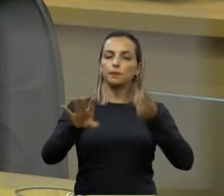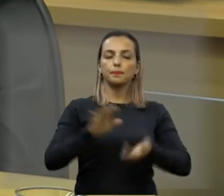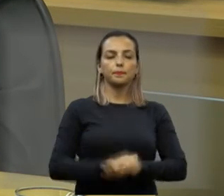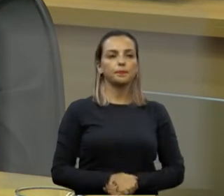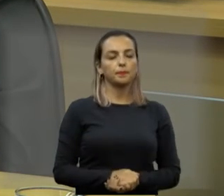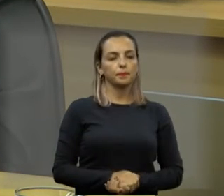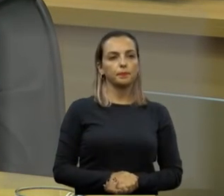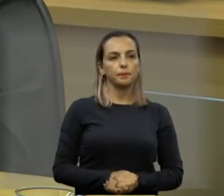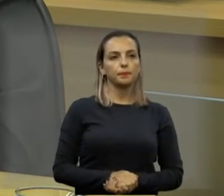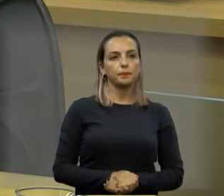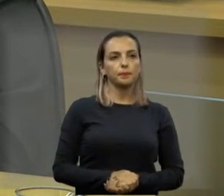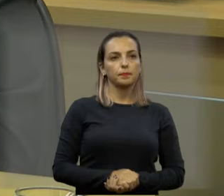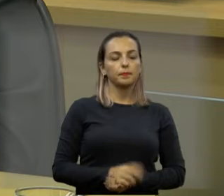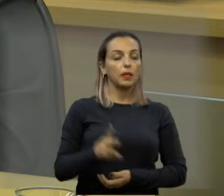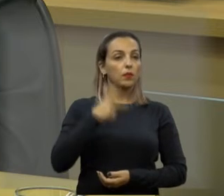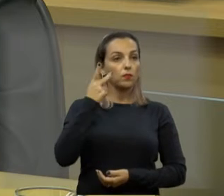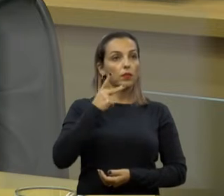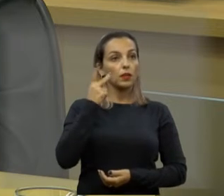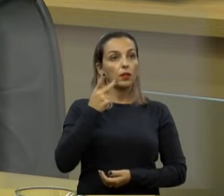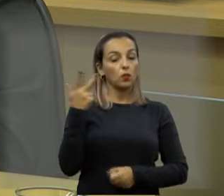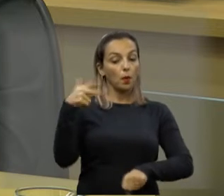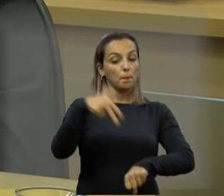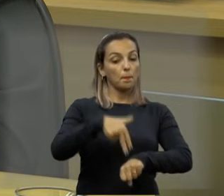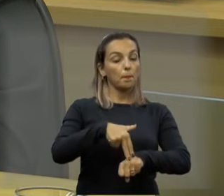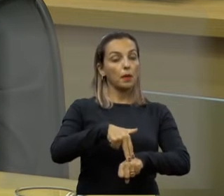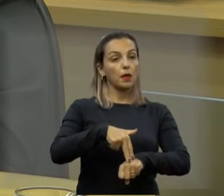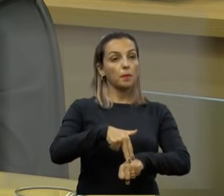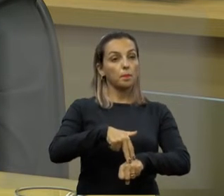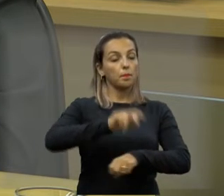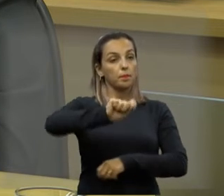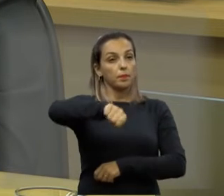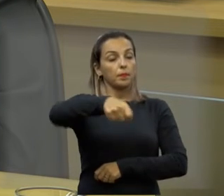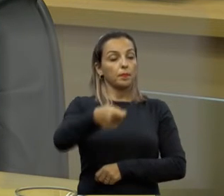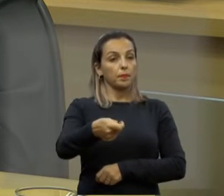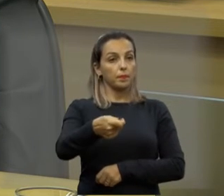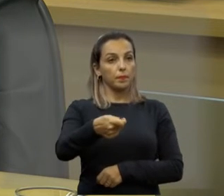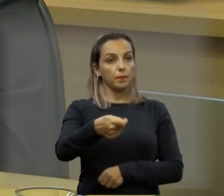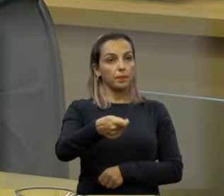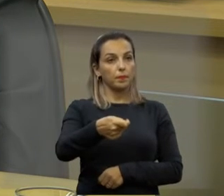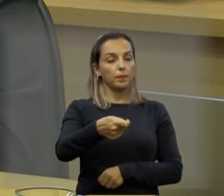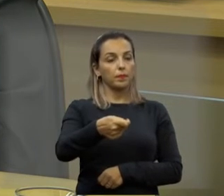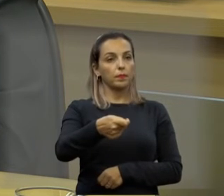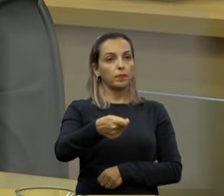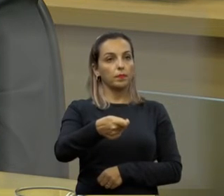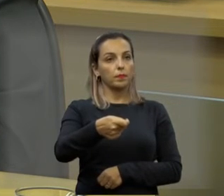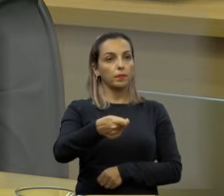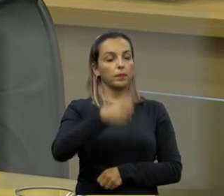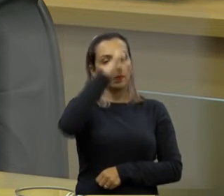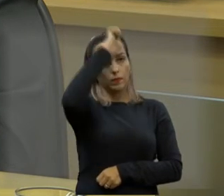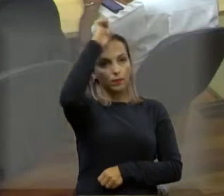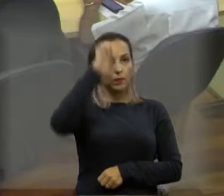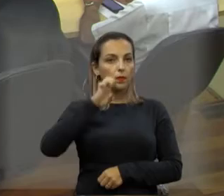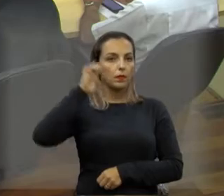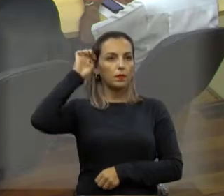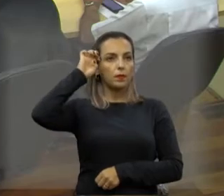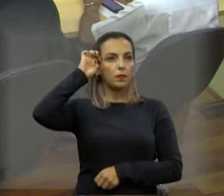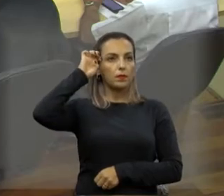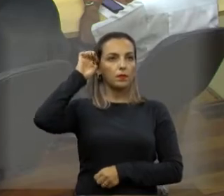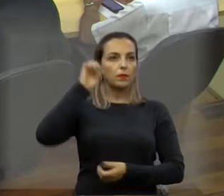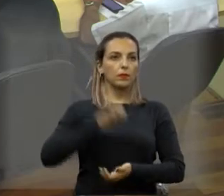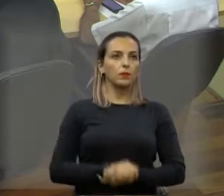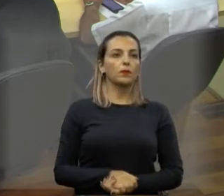o primeiro Vereador a usar a palavra nessa tarde ou vereador a Edson Hell